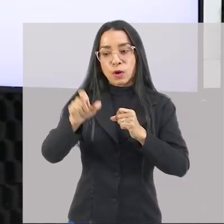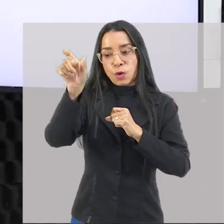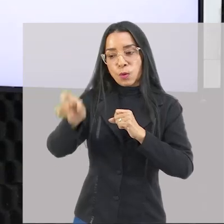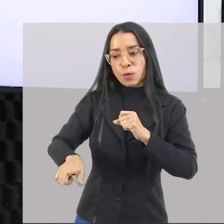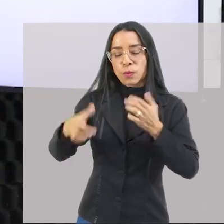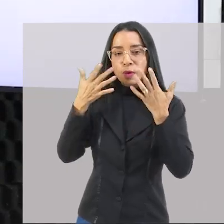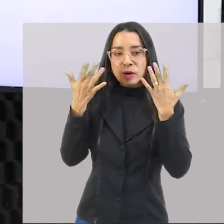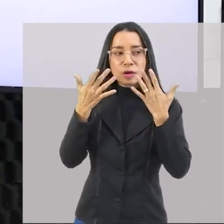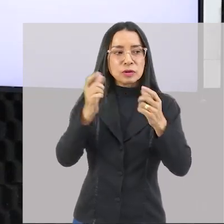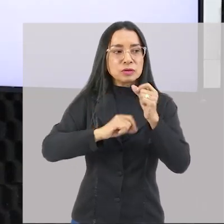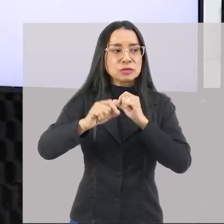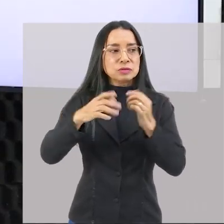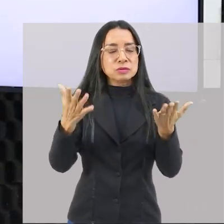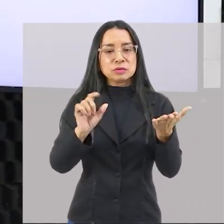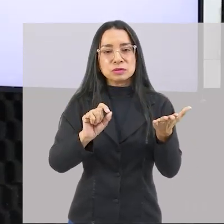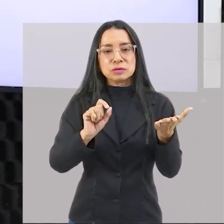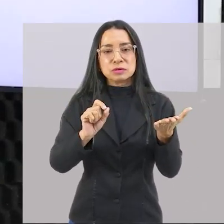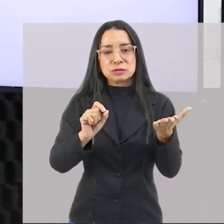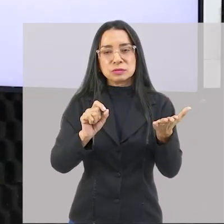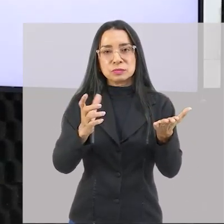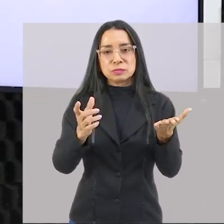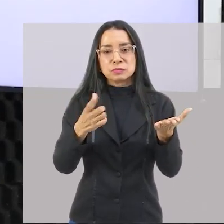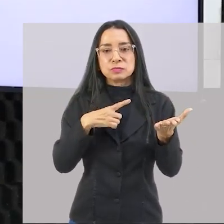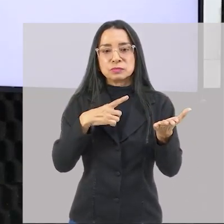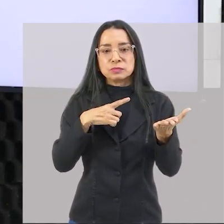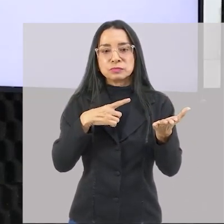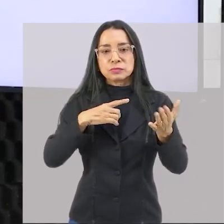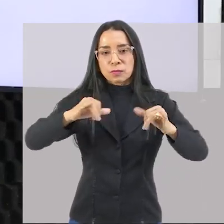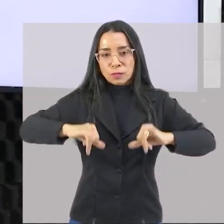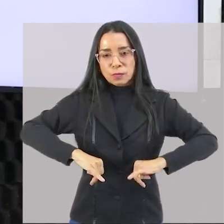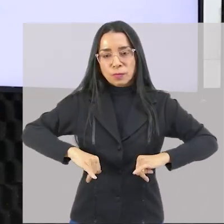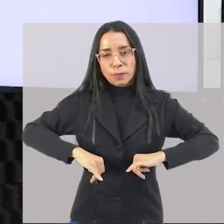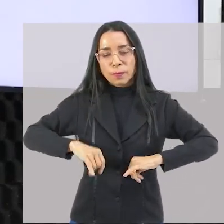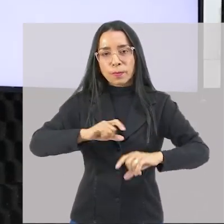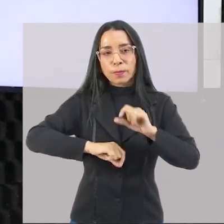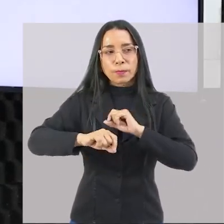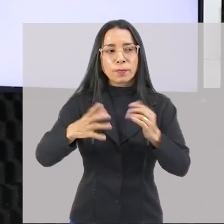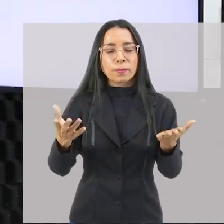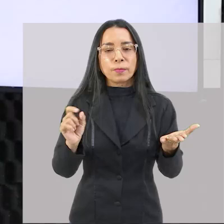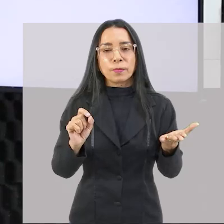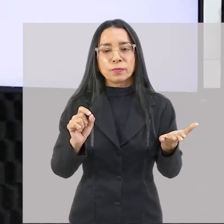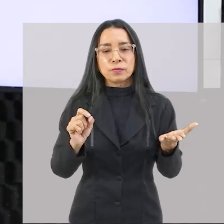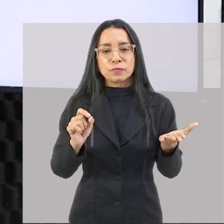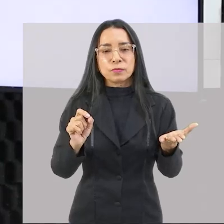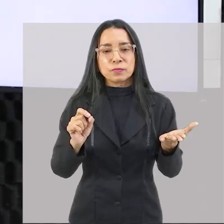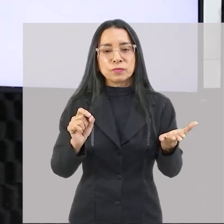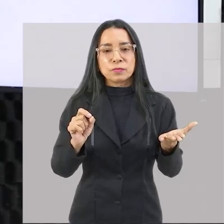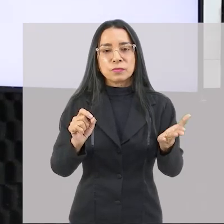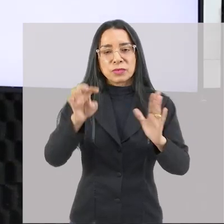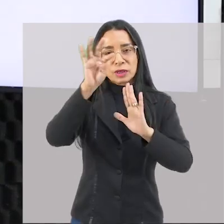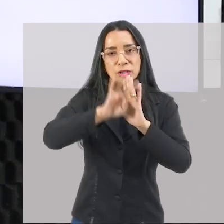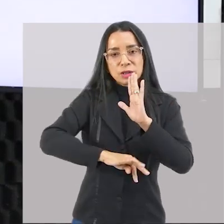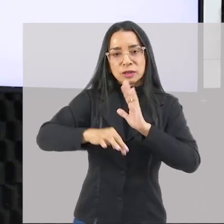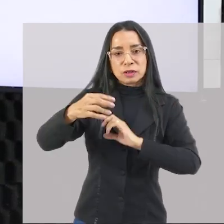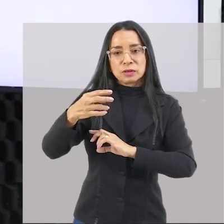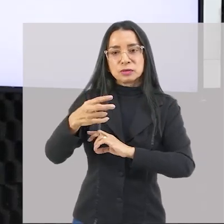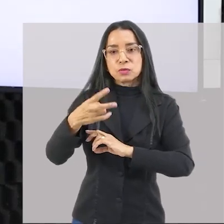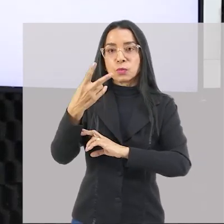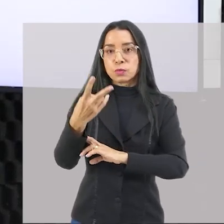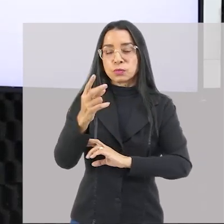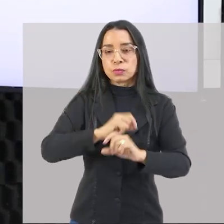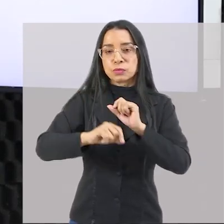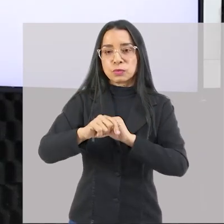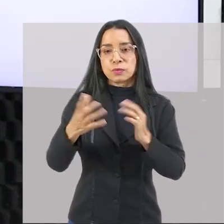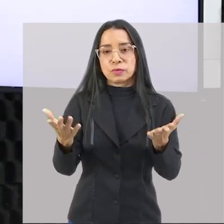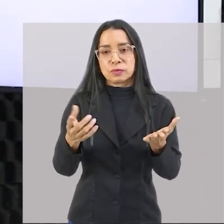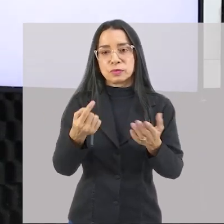né, que levava horas, às vezes dias para pintar, ele sofreu com o advento da fotografia. Texto 2. Em